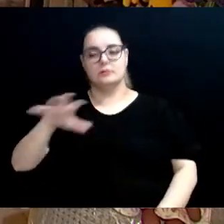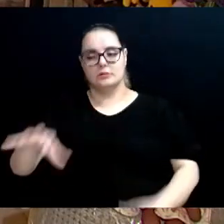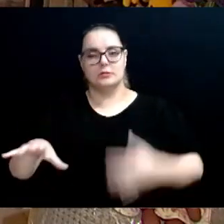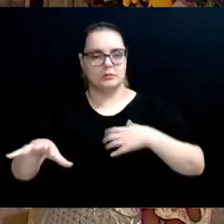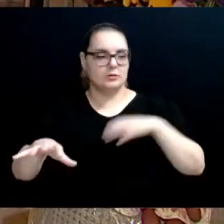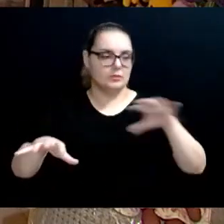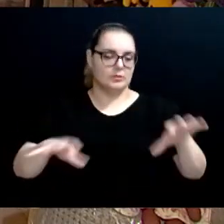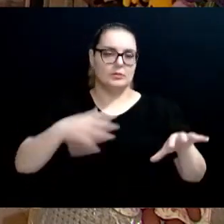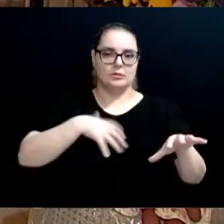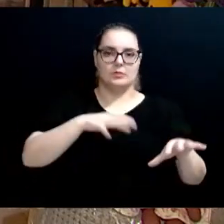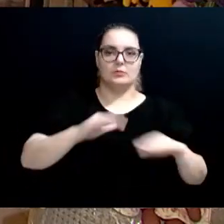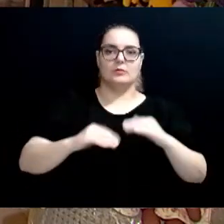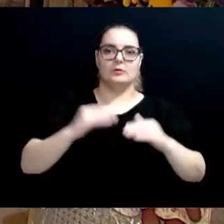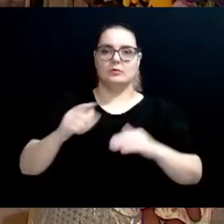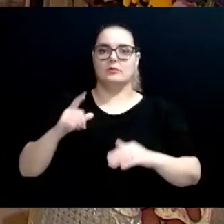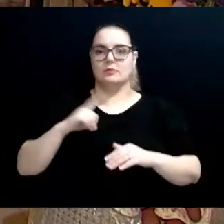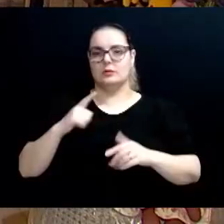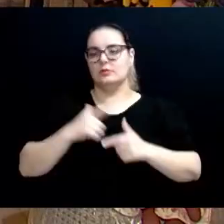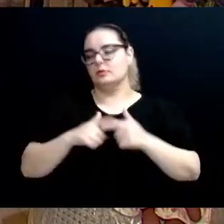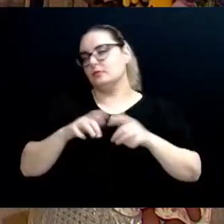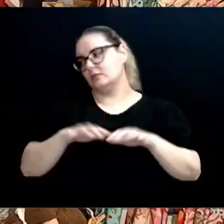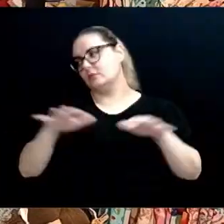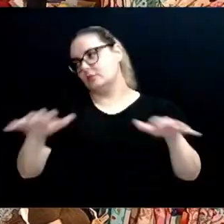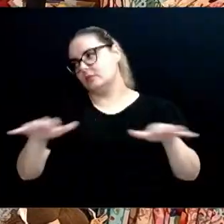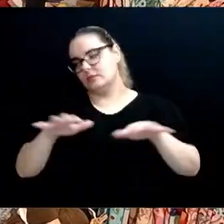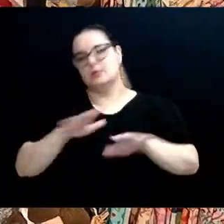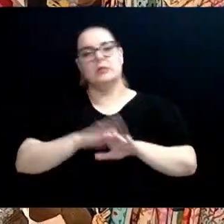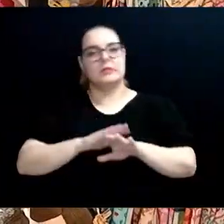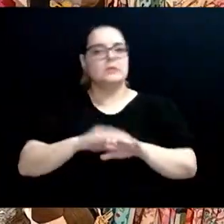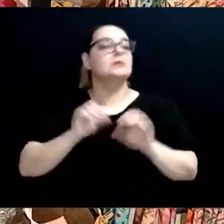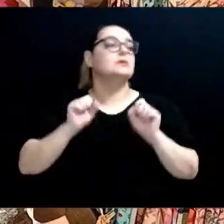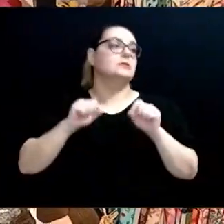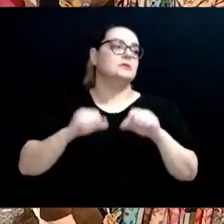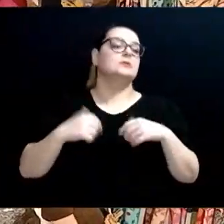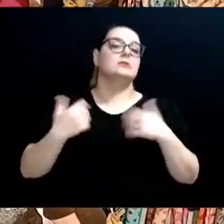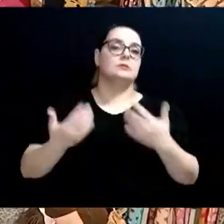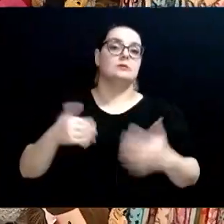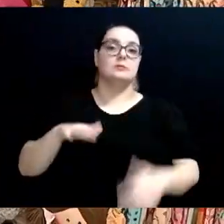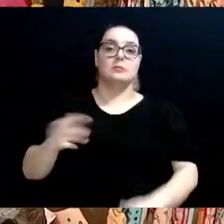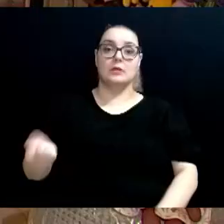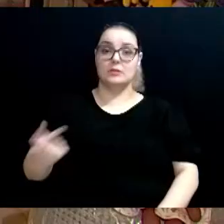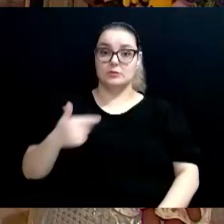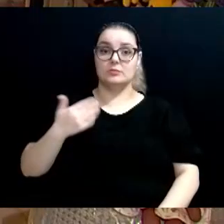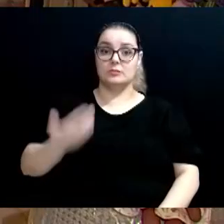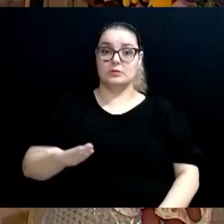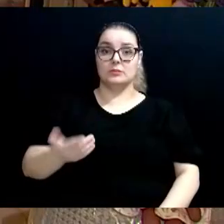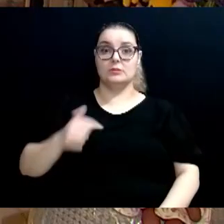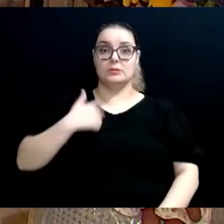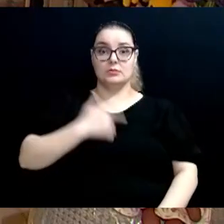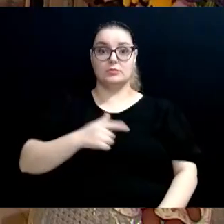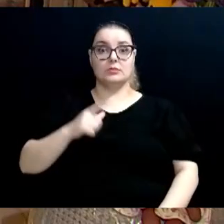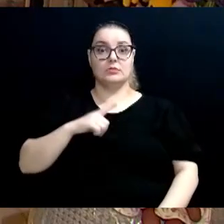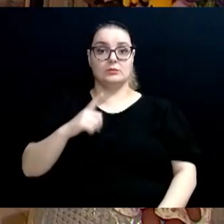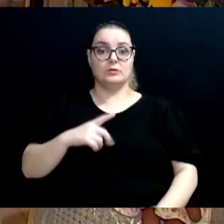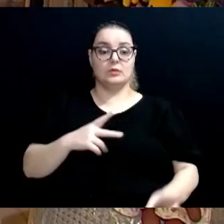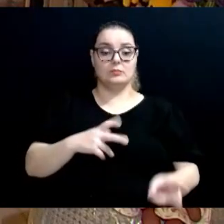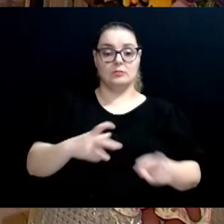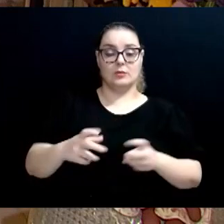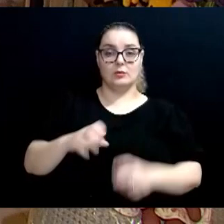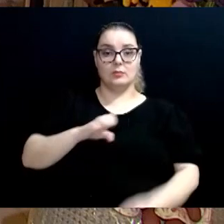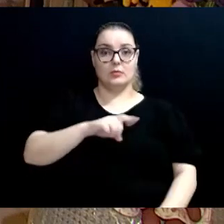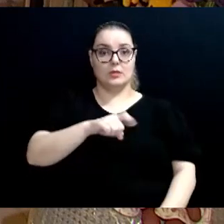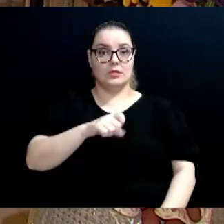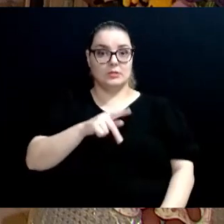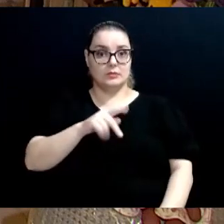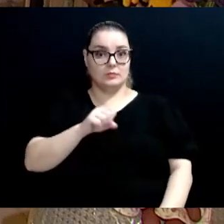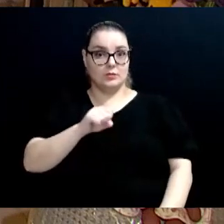cada uma tem a sua área, foi uma construção. Vocês tiveram que dividir as funções. Sim. Mais do que isso, a